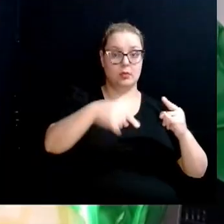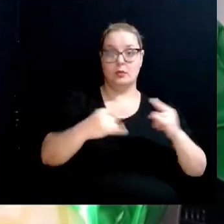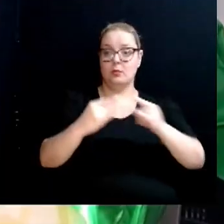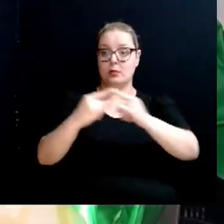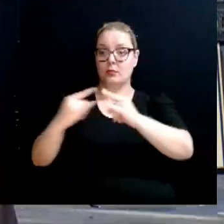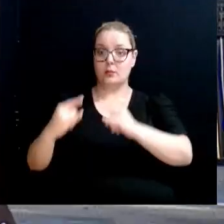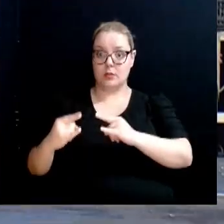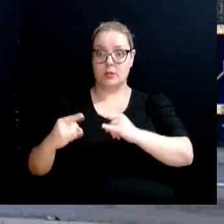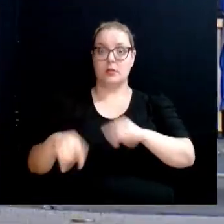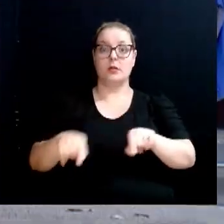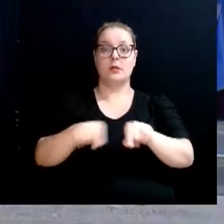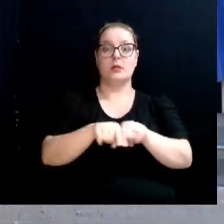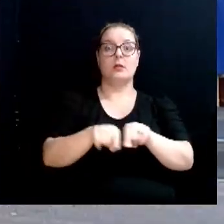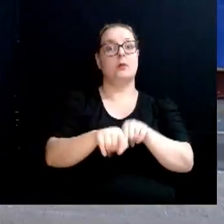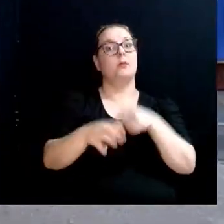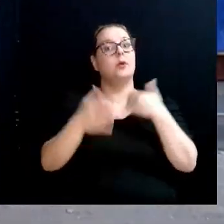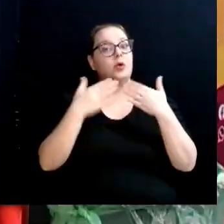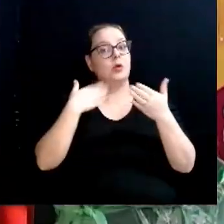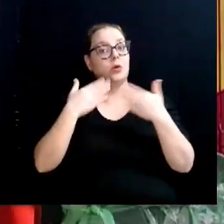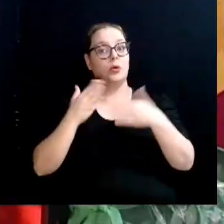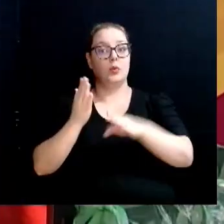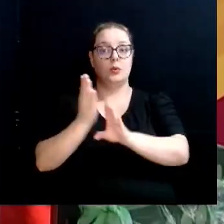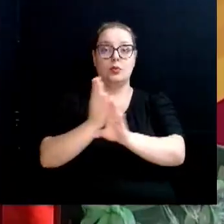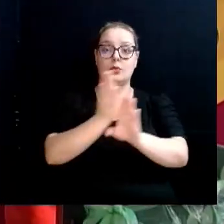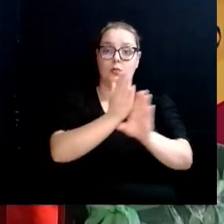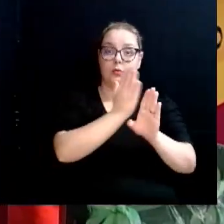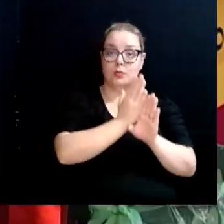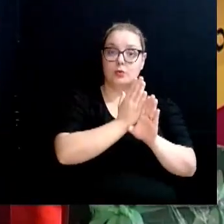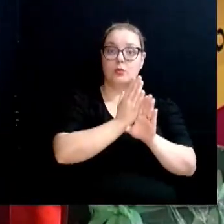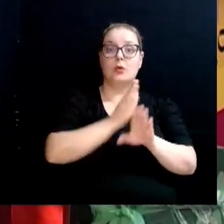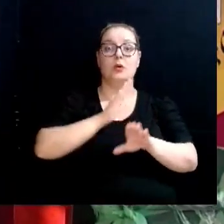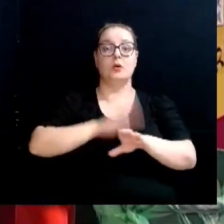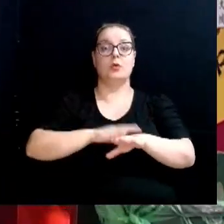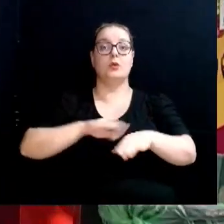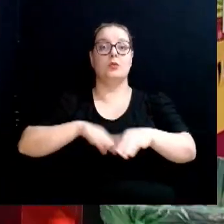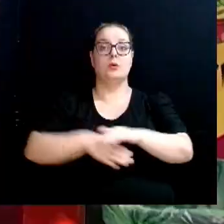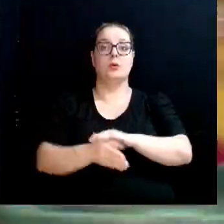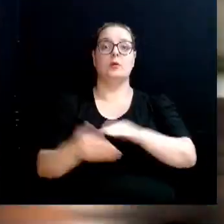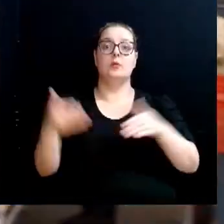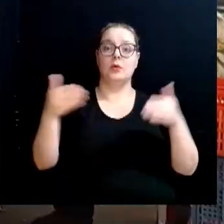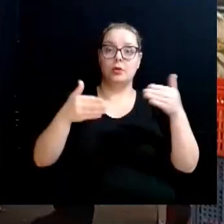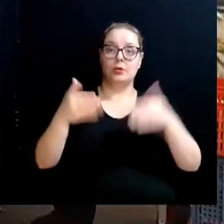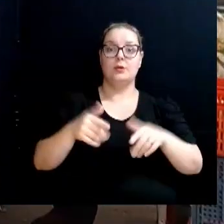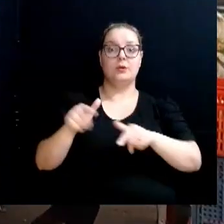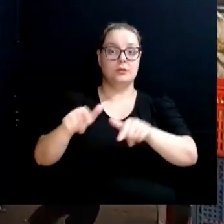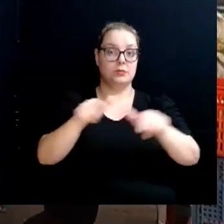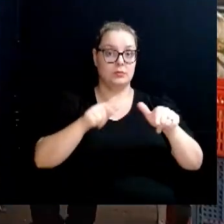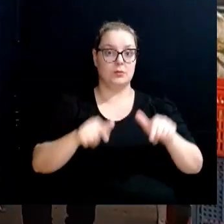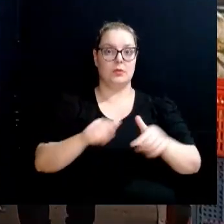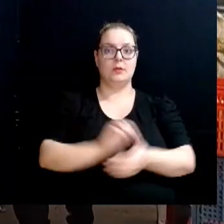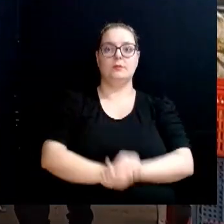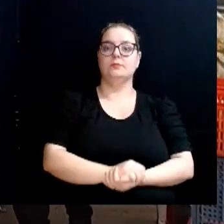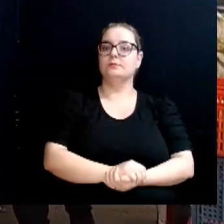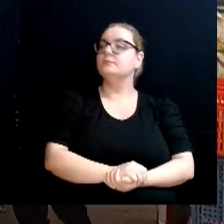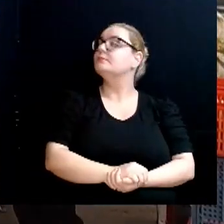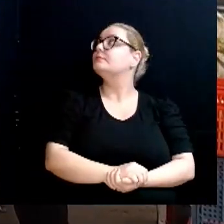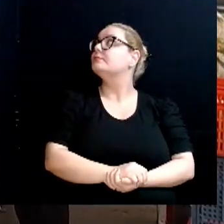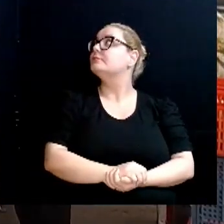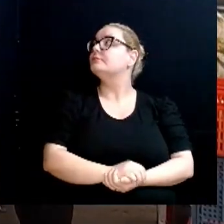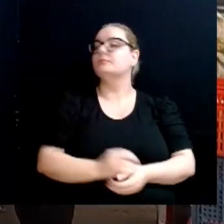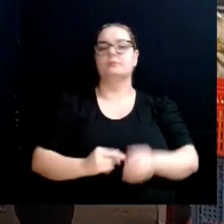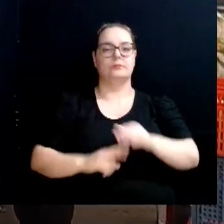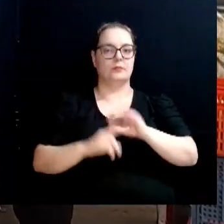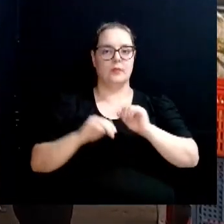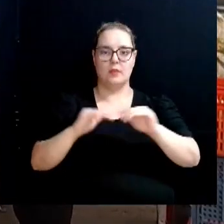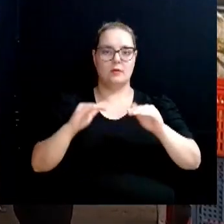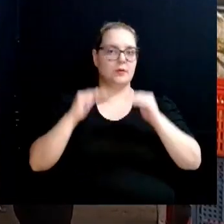as prosas, os encontros e os hábitos de quem frequenta esses espaços. A feira é acima de tudo isso, assim. É